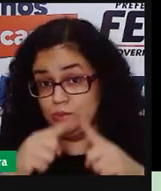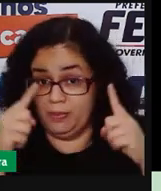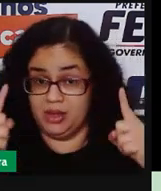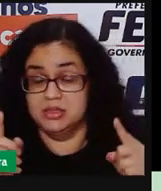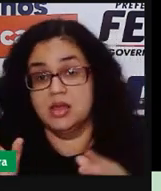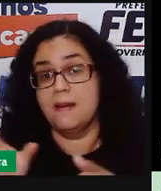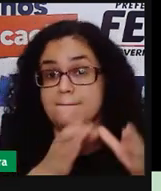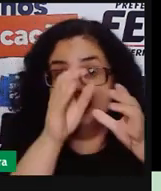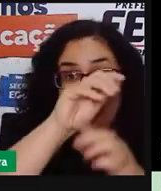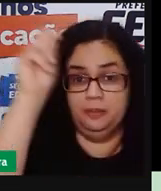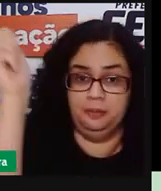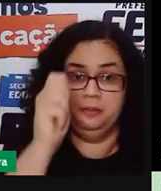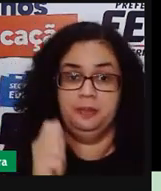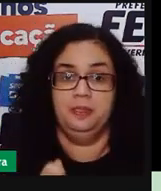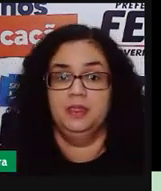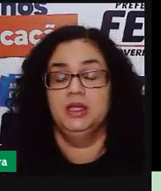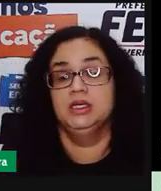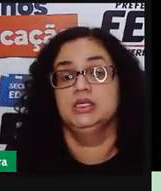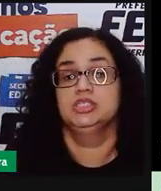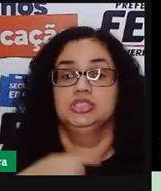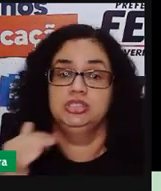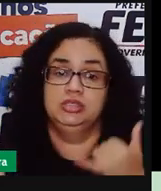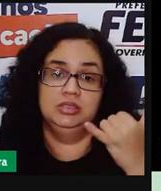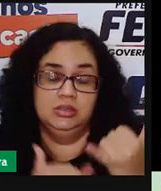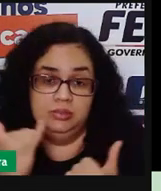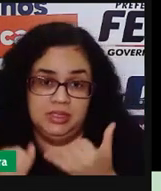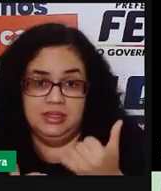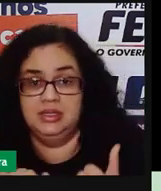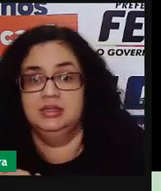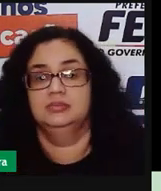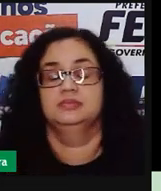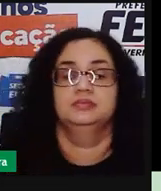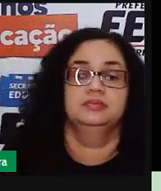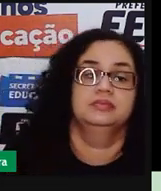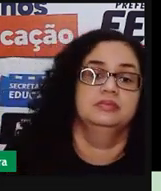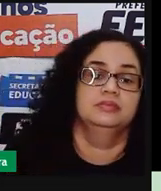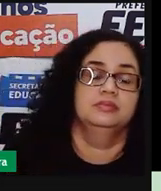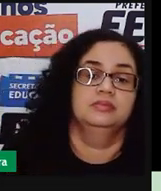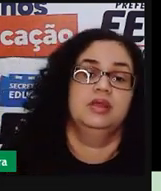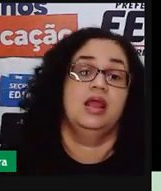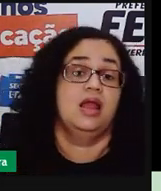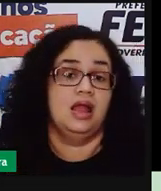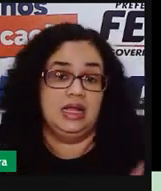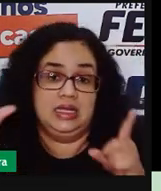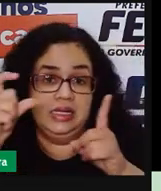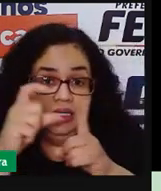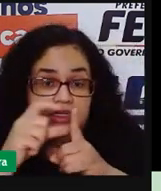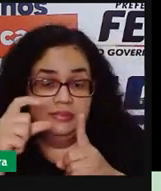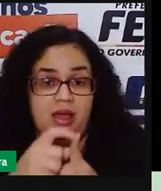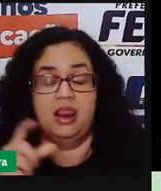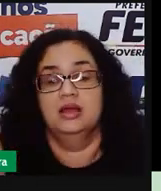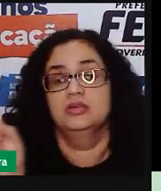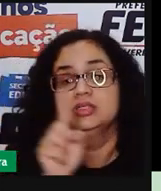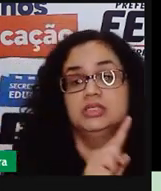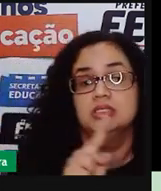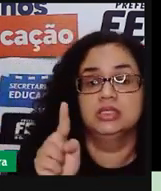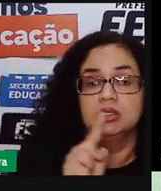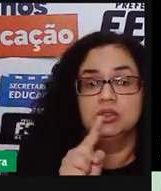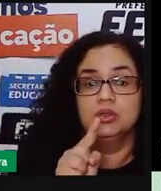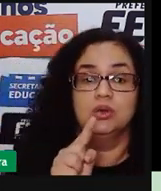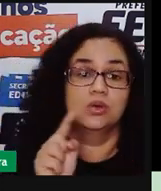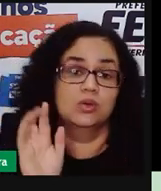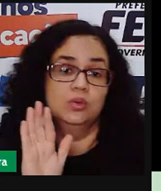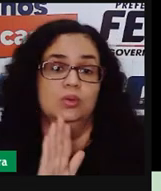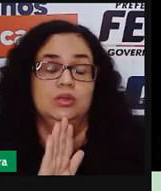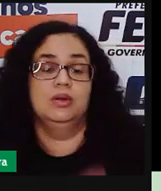se gasta. As palavras não. Quanto mais se brinca com elas, mais